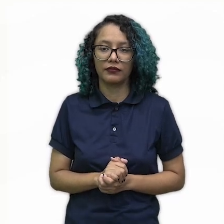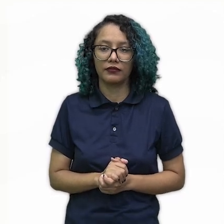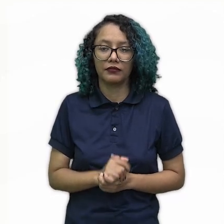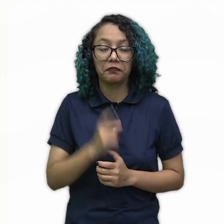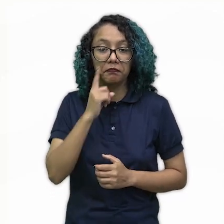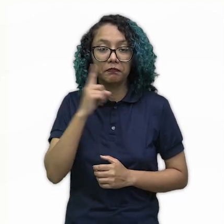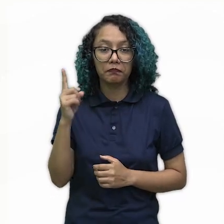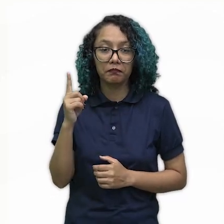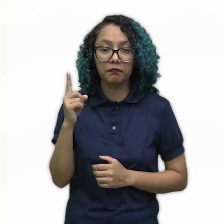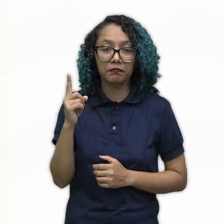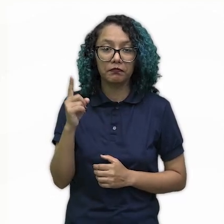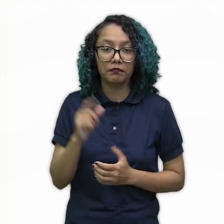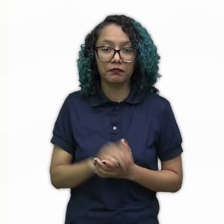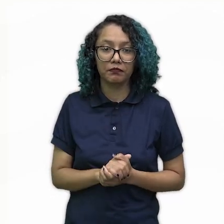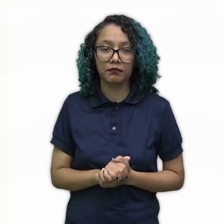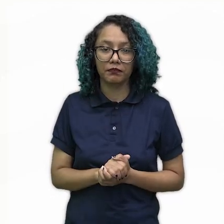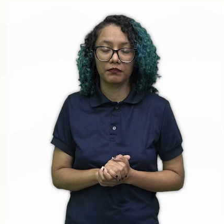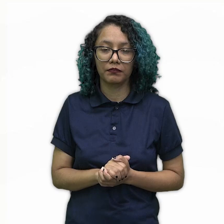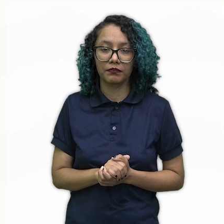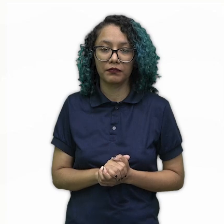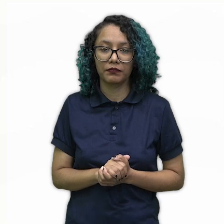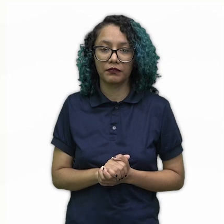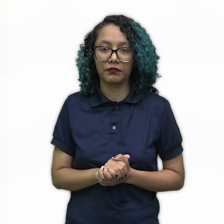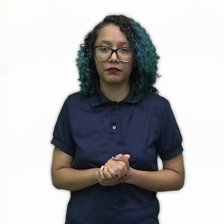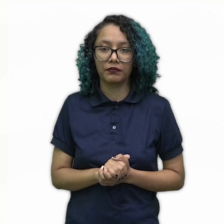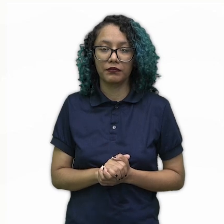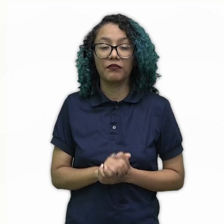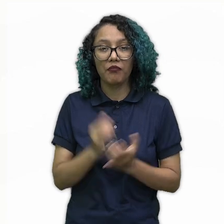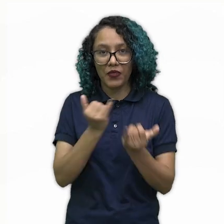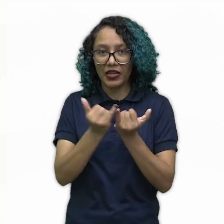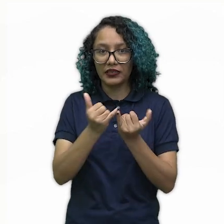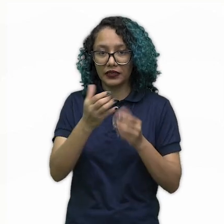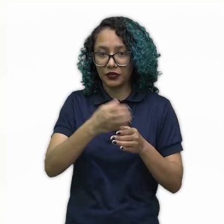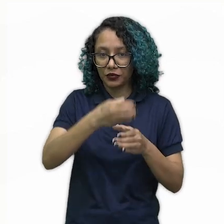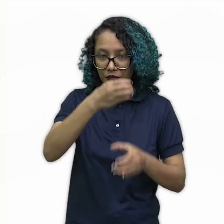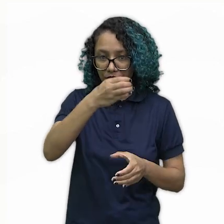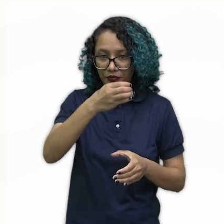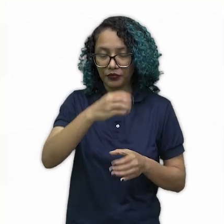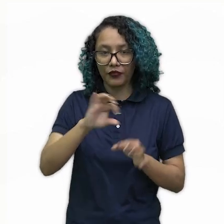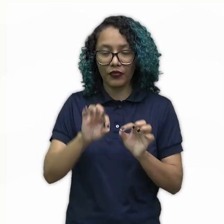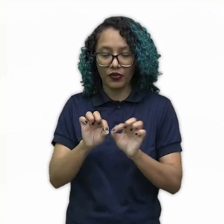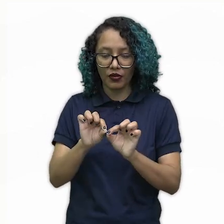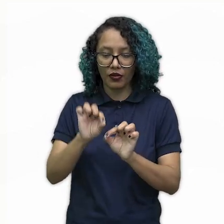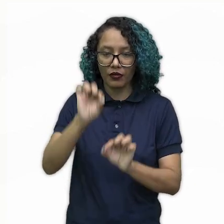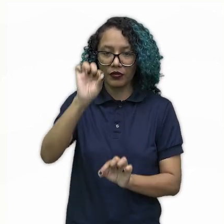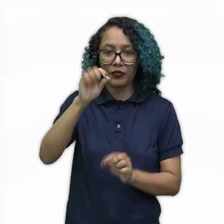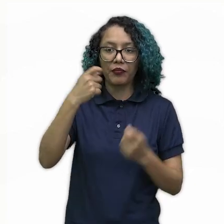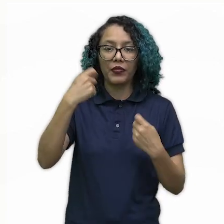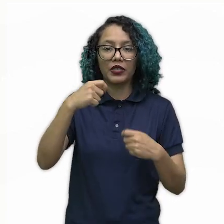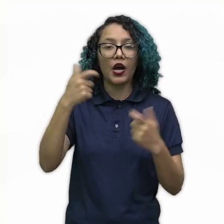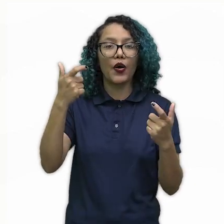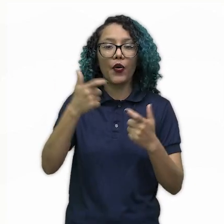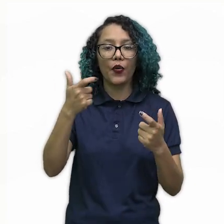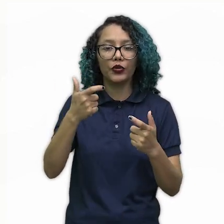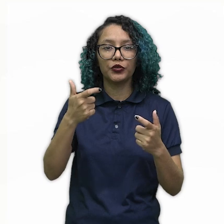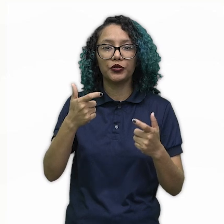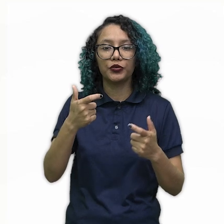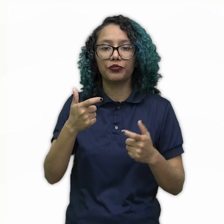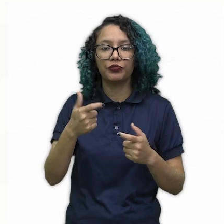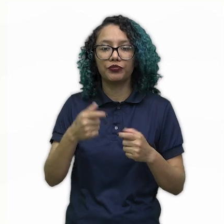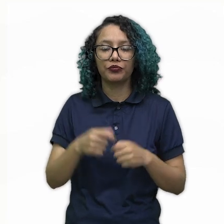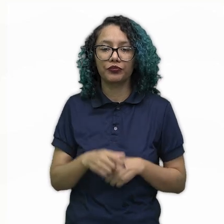ó, ao nosso cilindro, a altura ela vai ter que vir